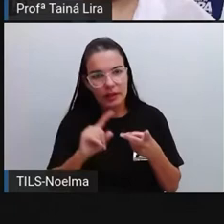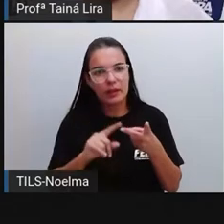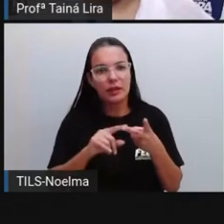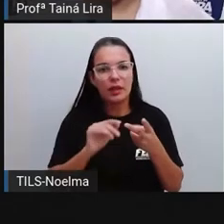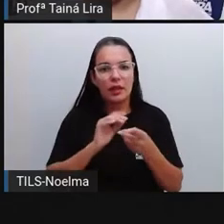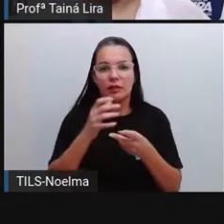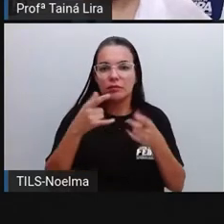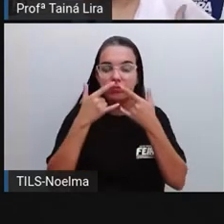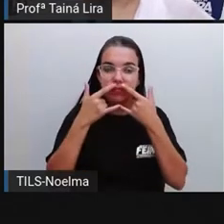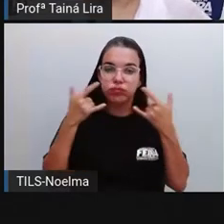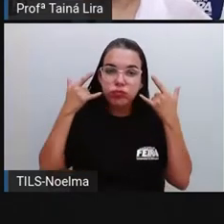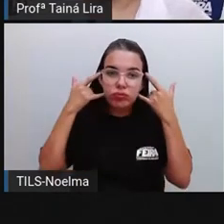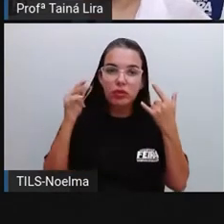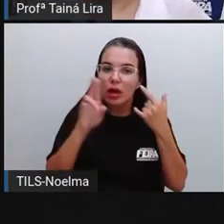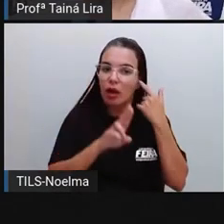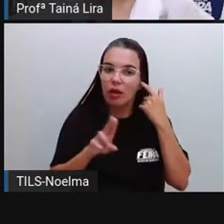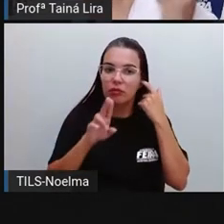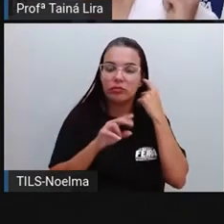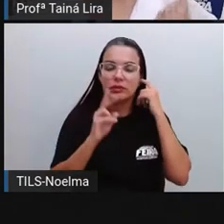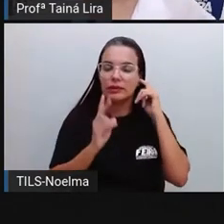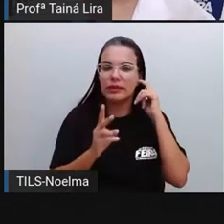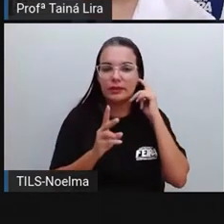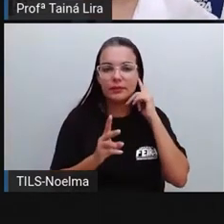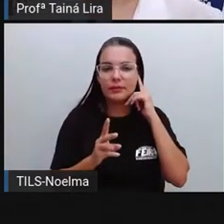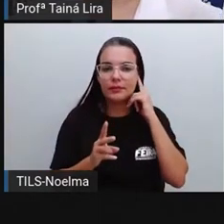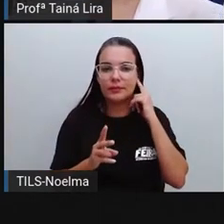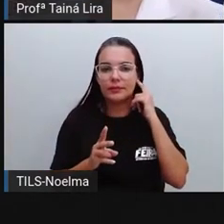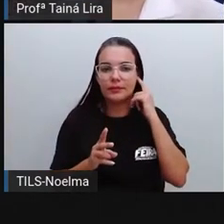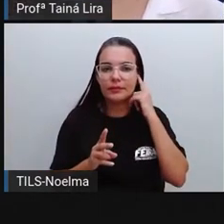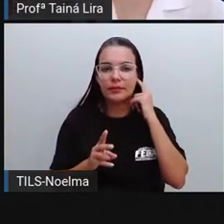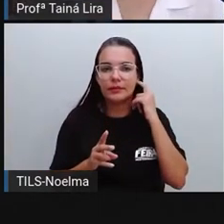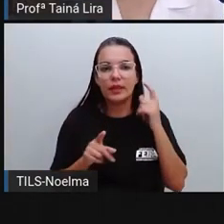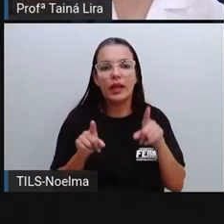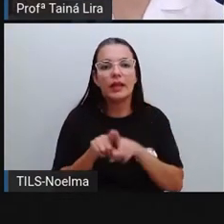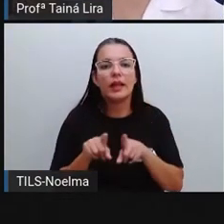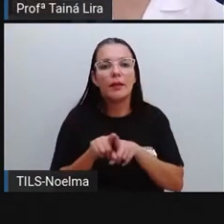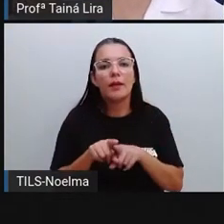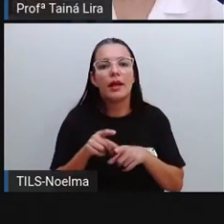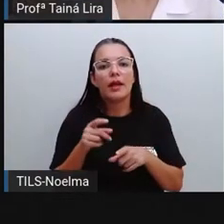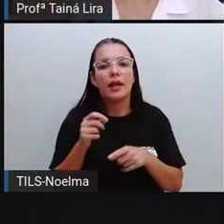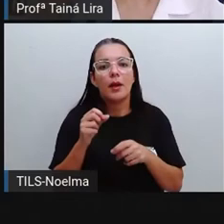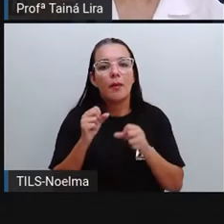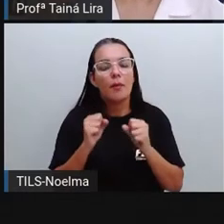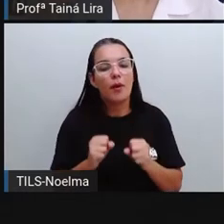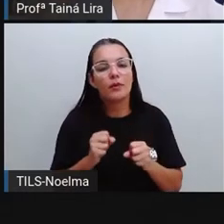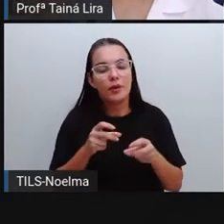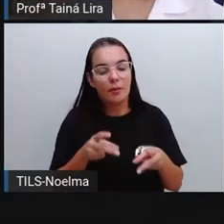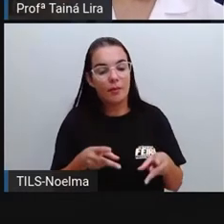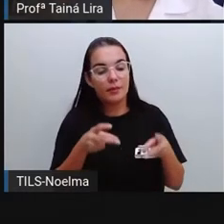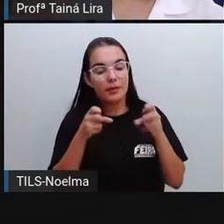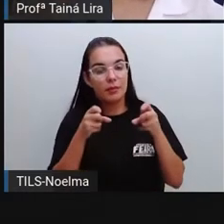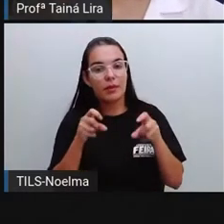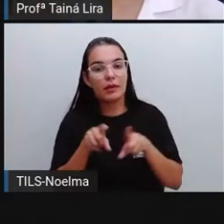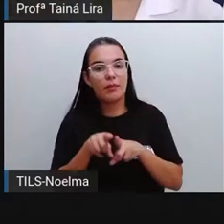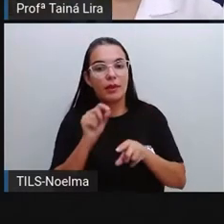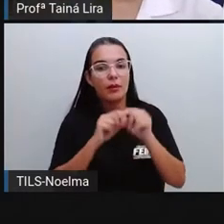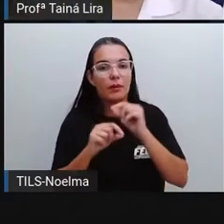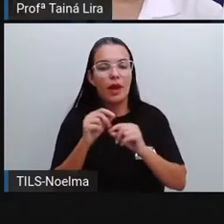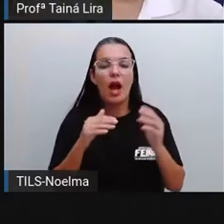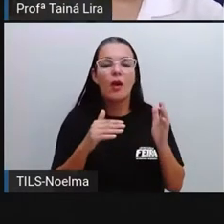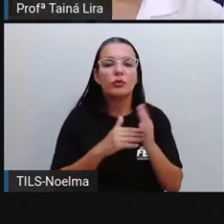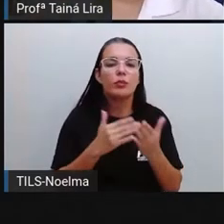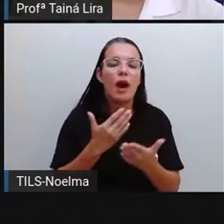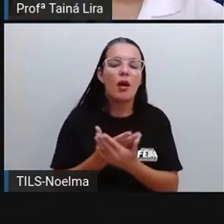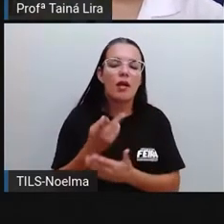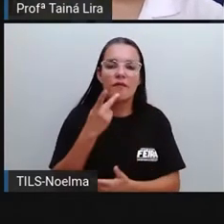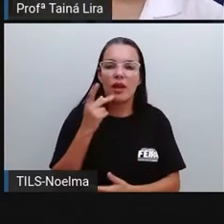distanciamento social. Tá bom? E aí, observem também, a gente já falou, né, na última aula, que a gente